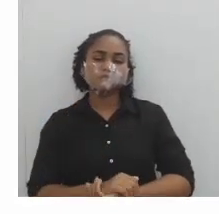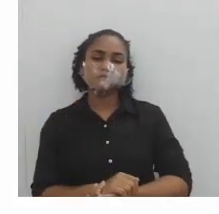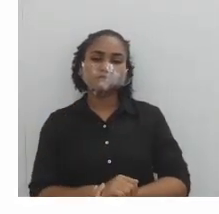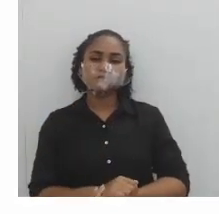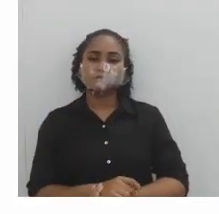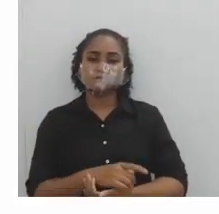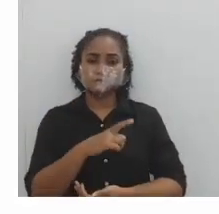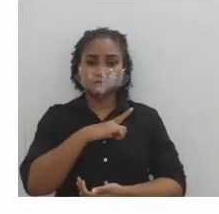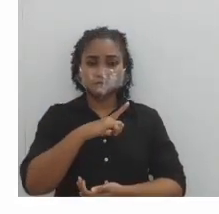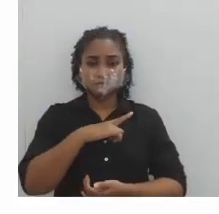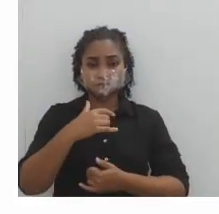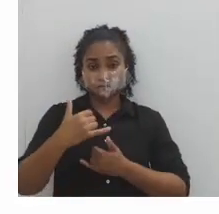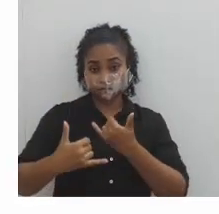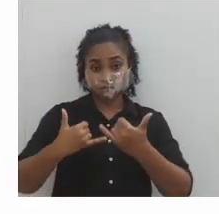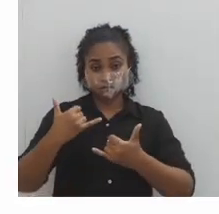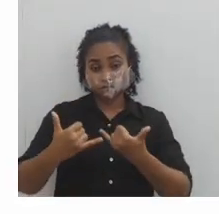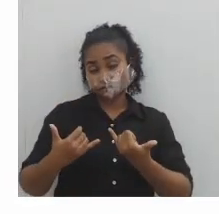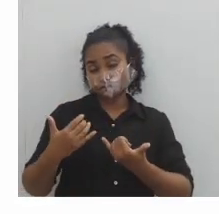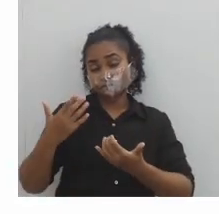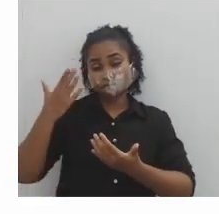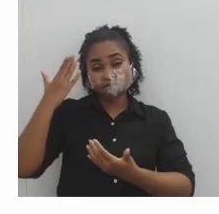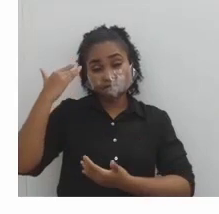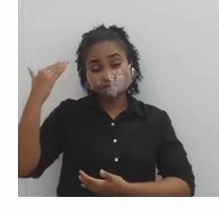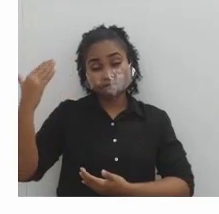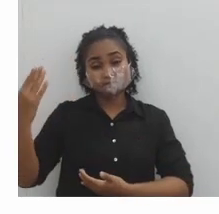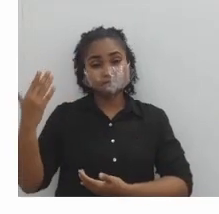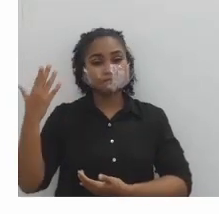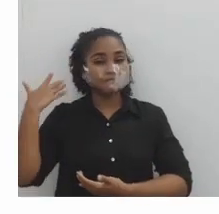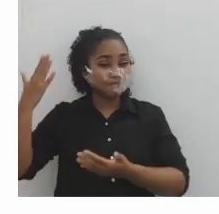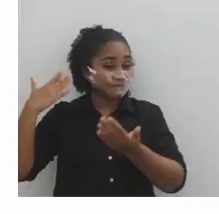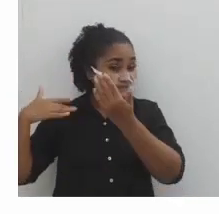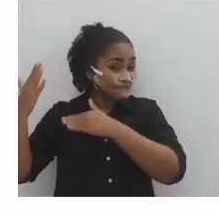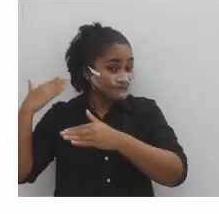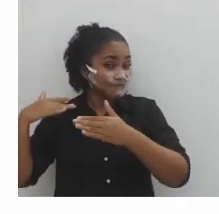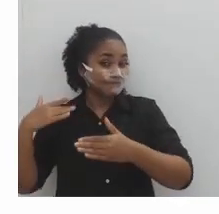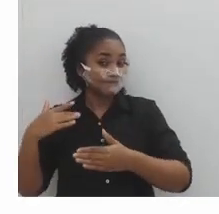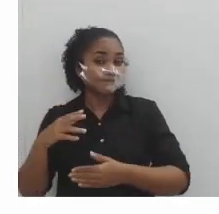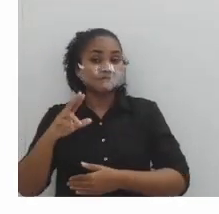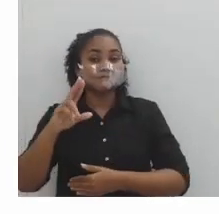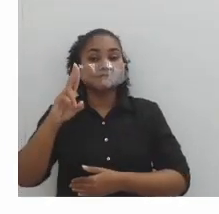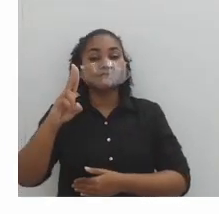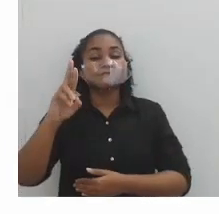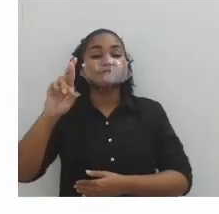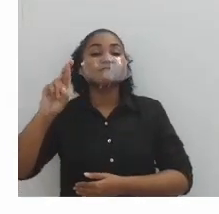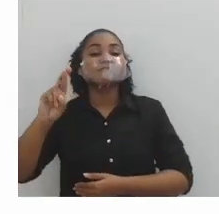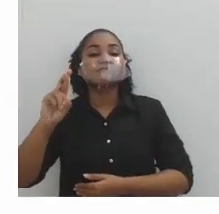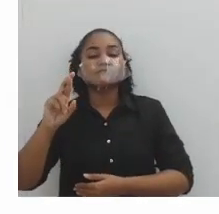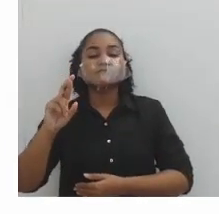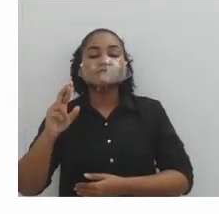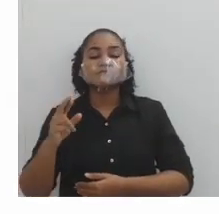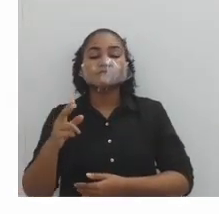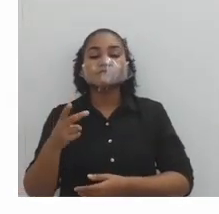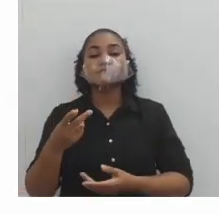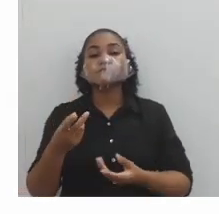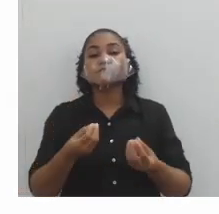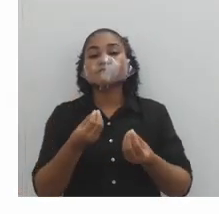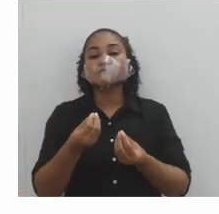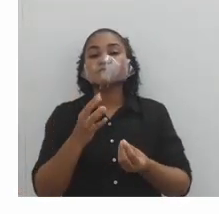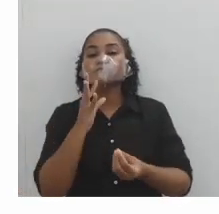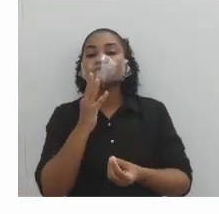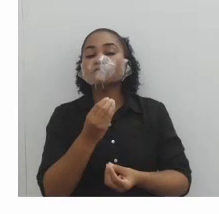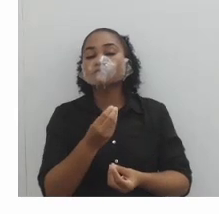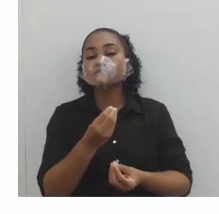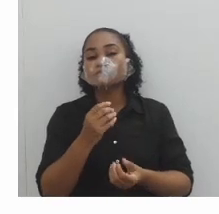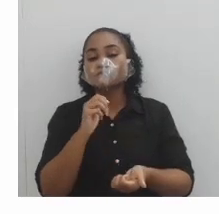existia um jogo, um dos jogos mais antigos de tabuleiro, o jogo real de Ur, que ele era conhecido como